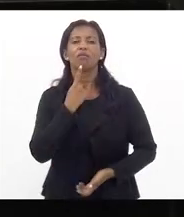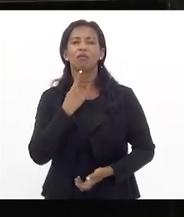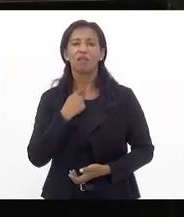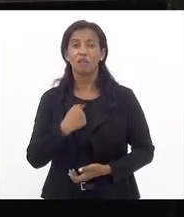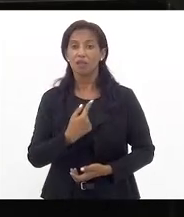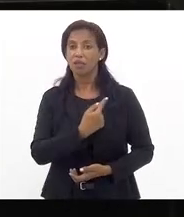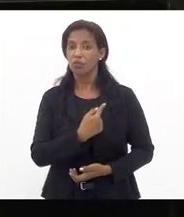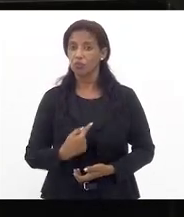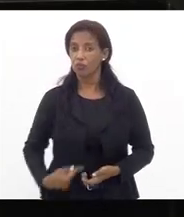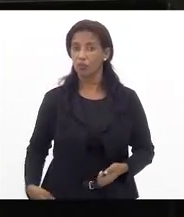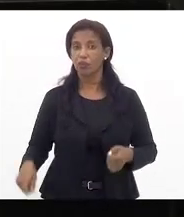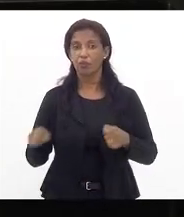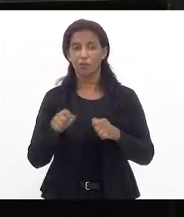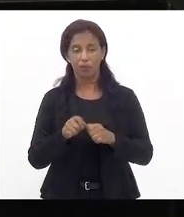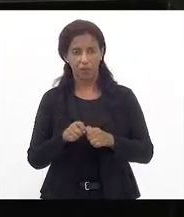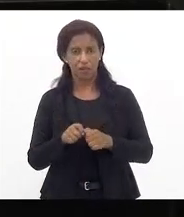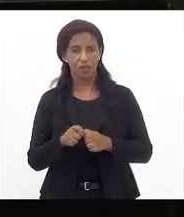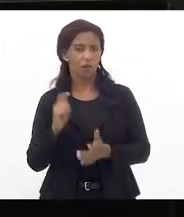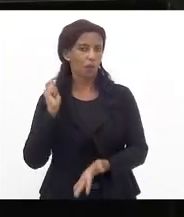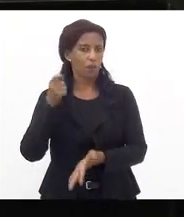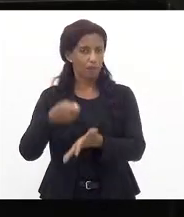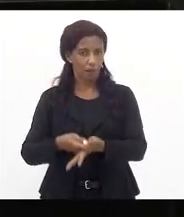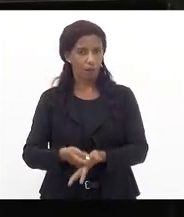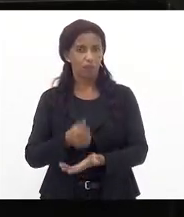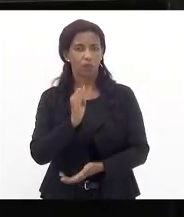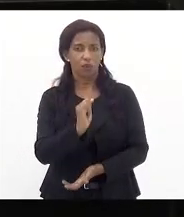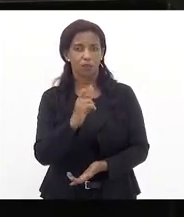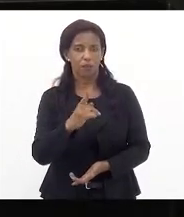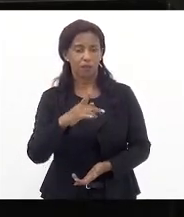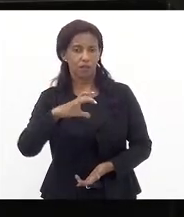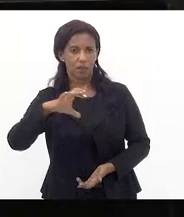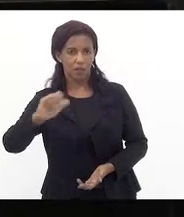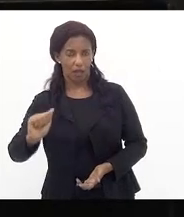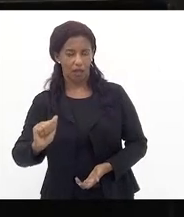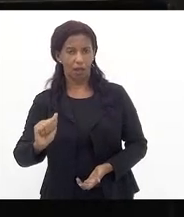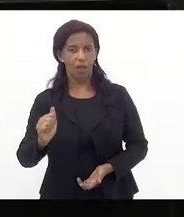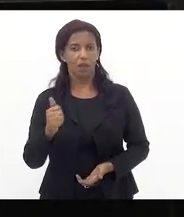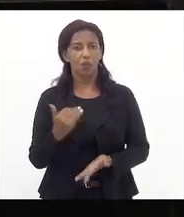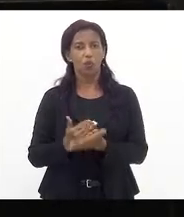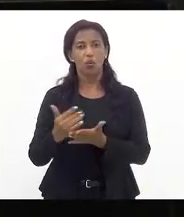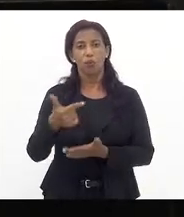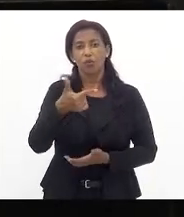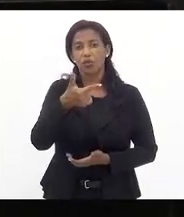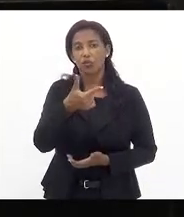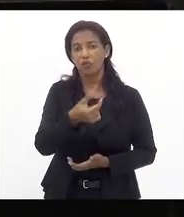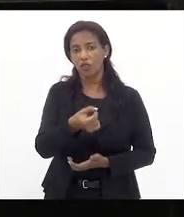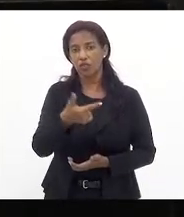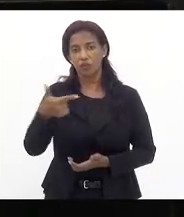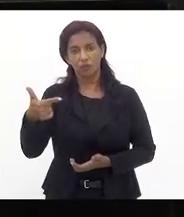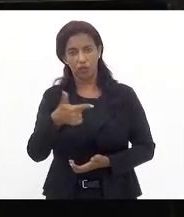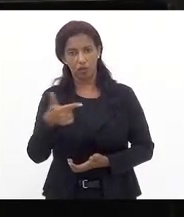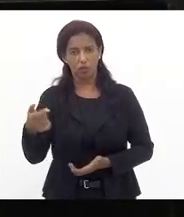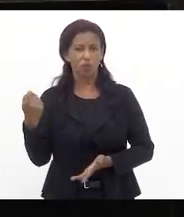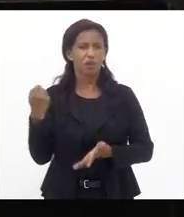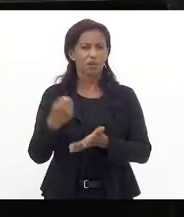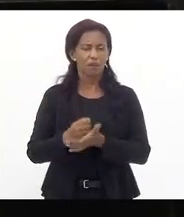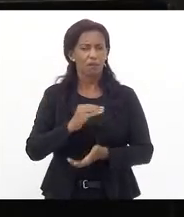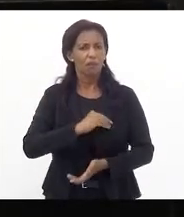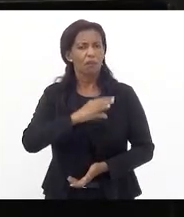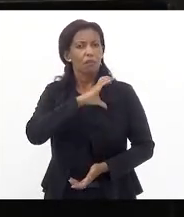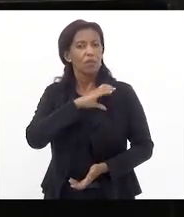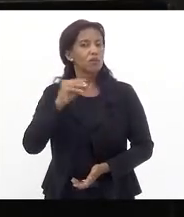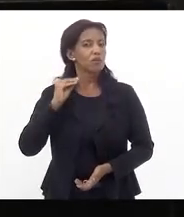governador fazer o pagamento do IPCA a partir de 2022 e pagar a reposição salarial.